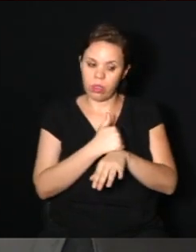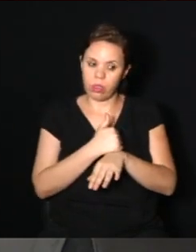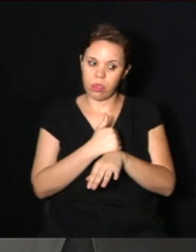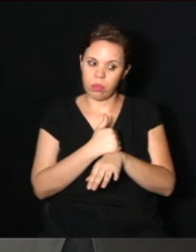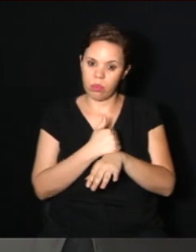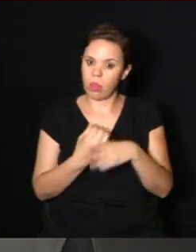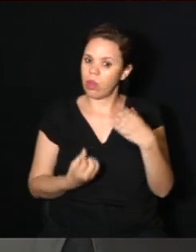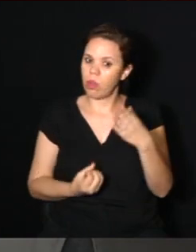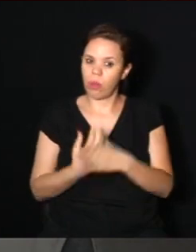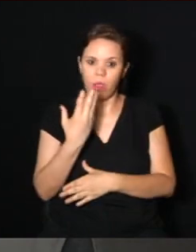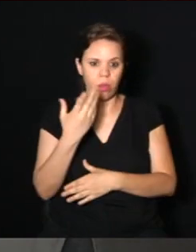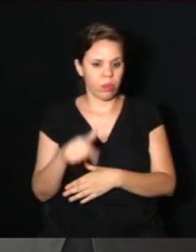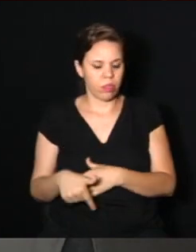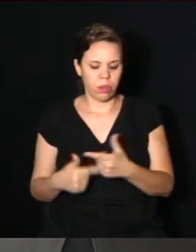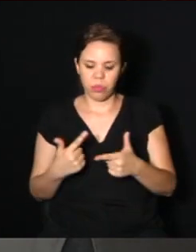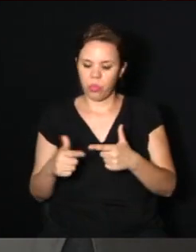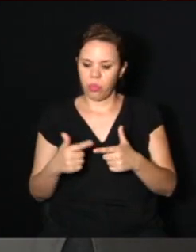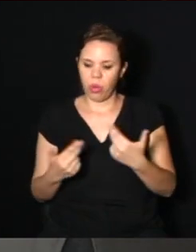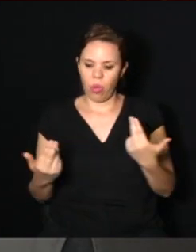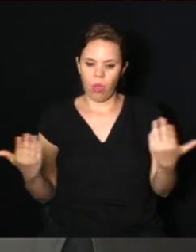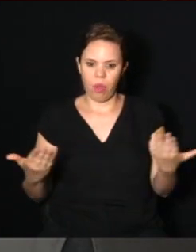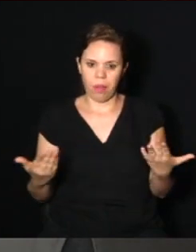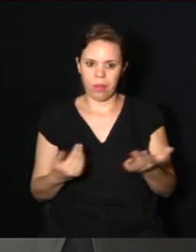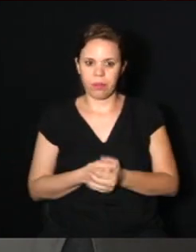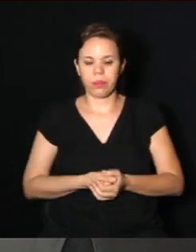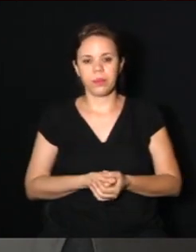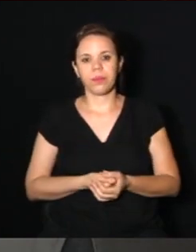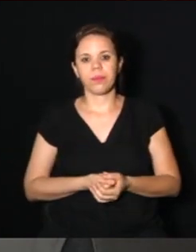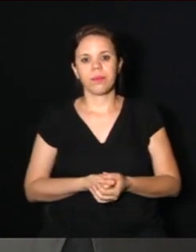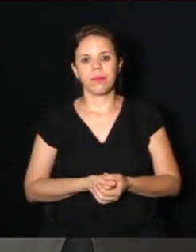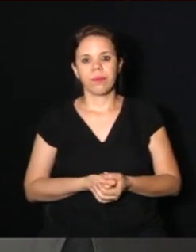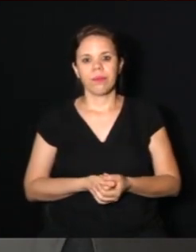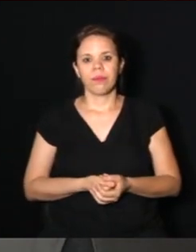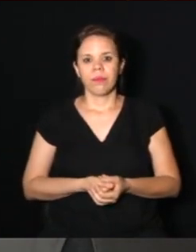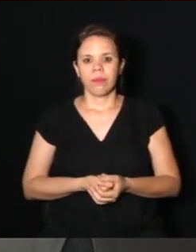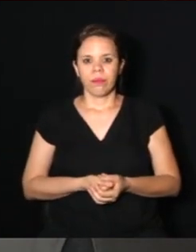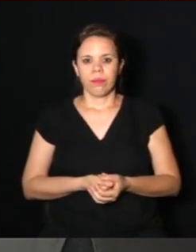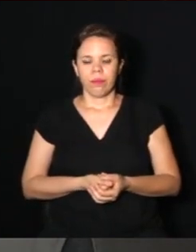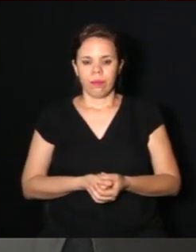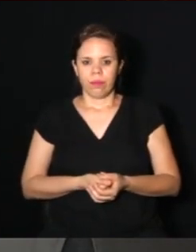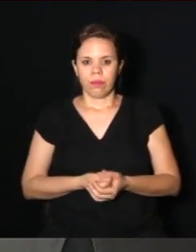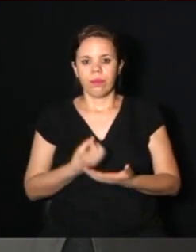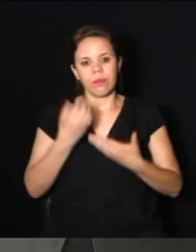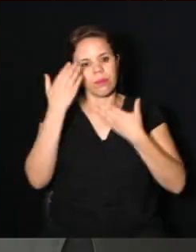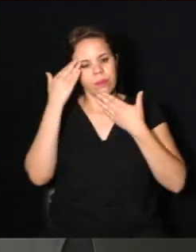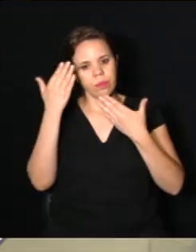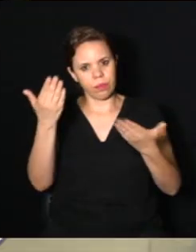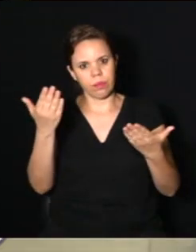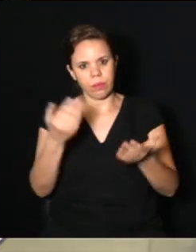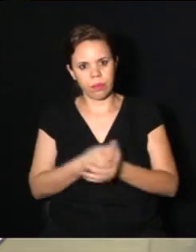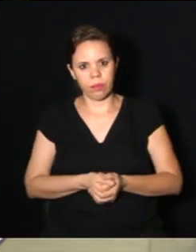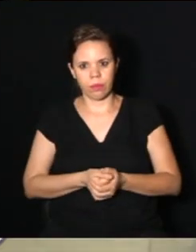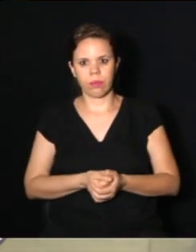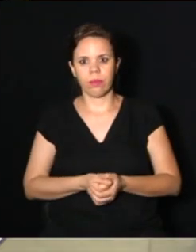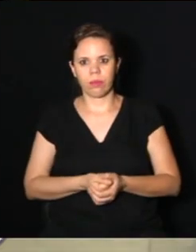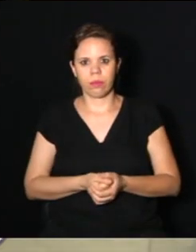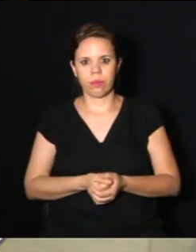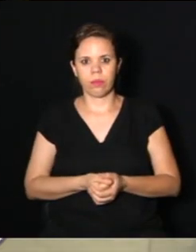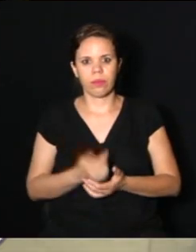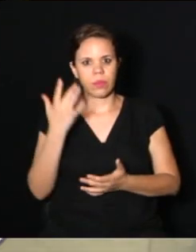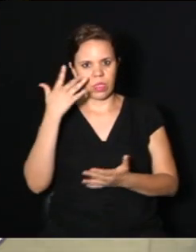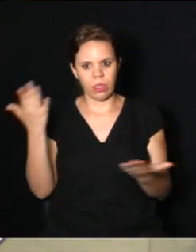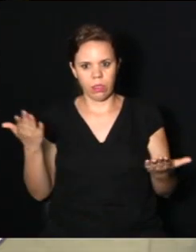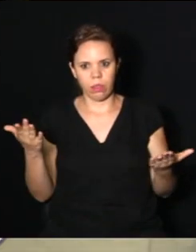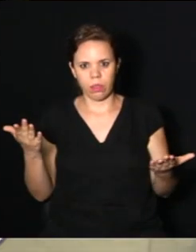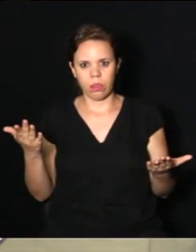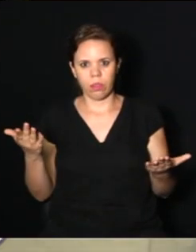para justamente não acontecer essa desassistência. Tá bom, querida. Muito obrigado, então. E acho que agora a gente pode,